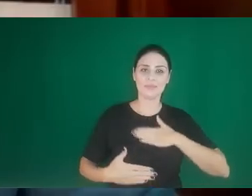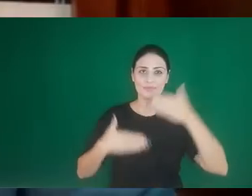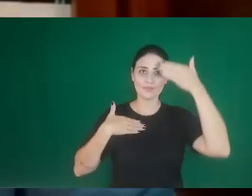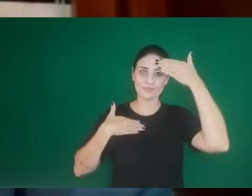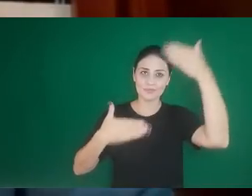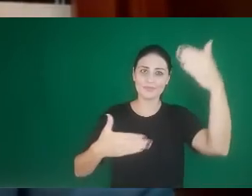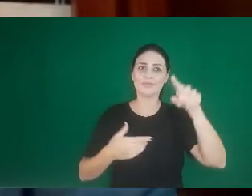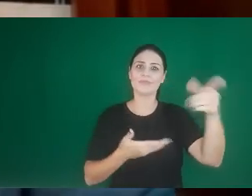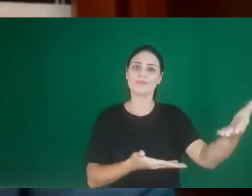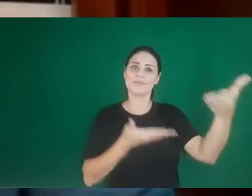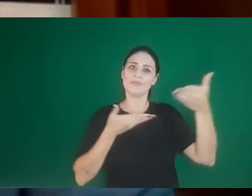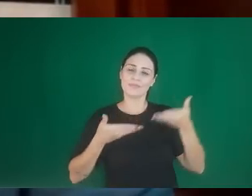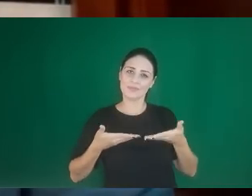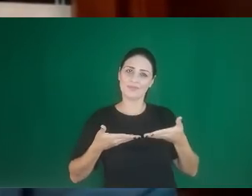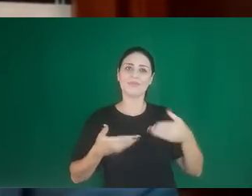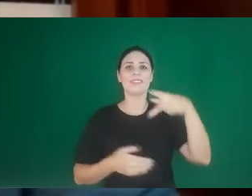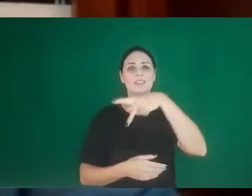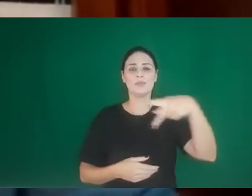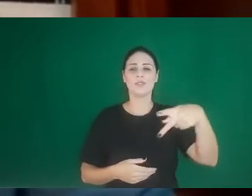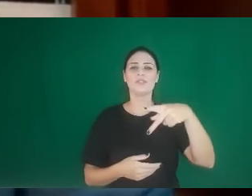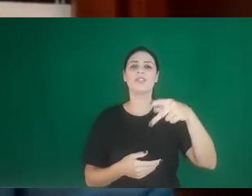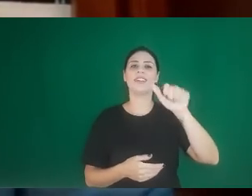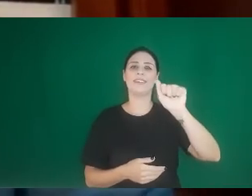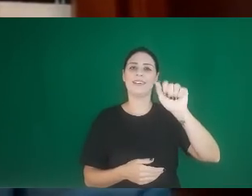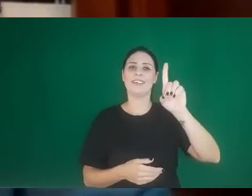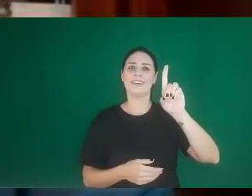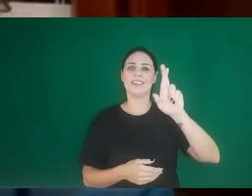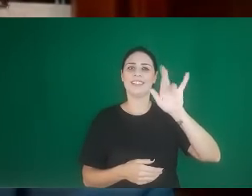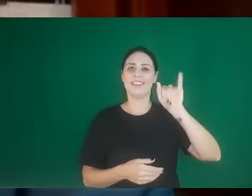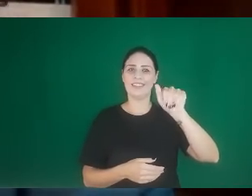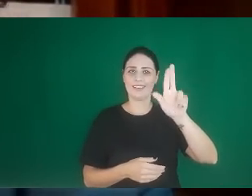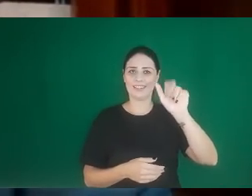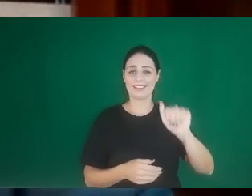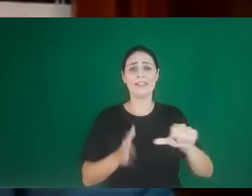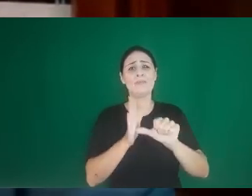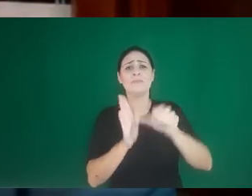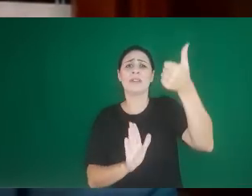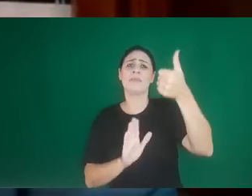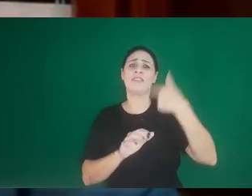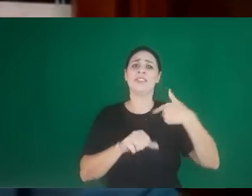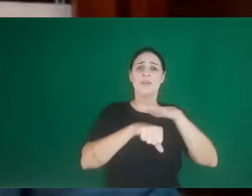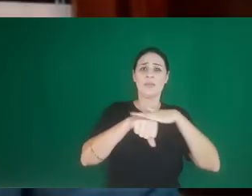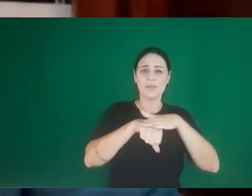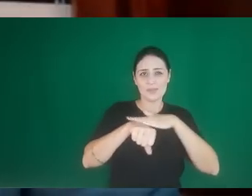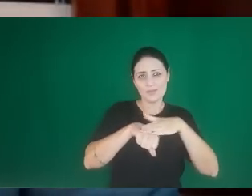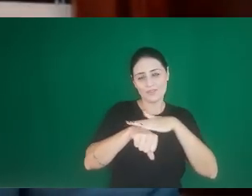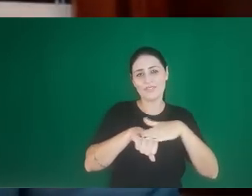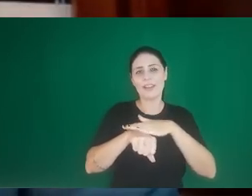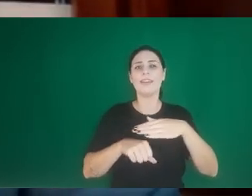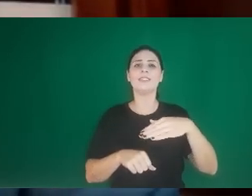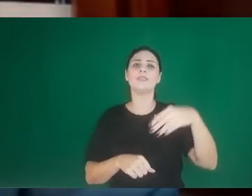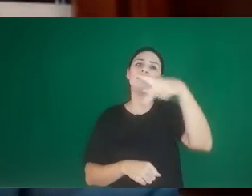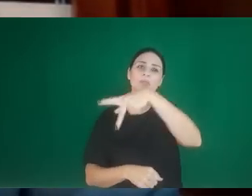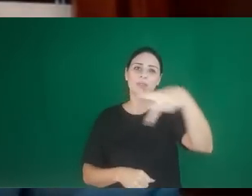eu gostaria de agradecer, né, o convite que me foi feito pela Adriana. É a primeira vez que eu converso com os